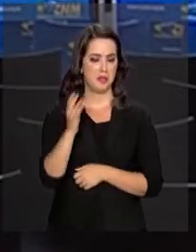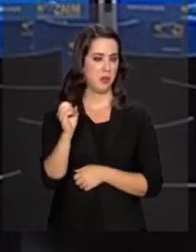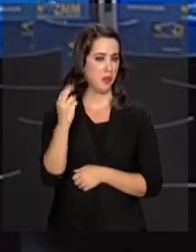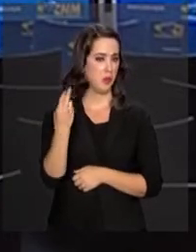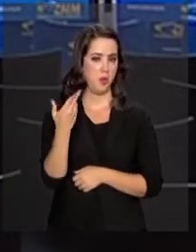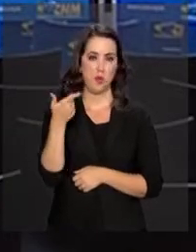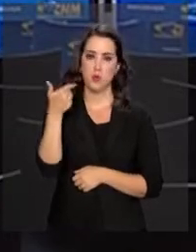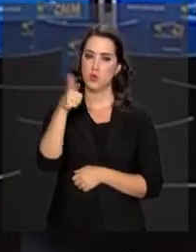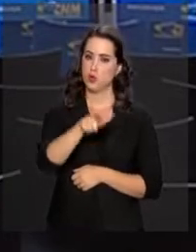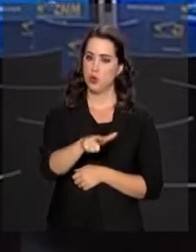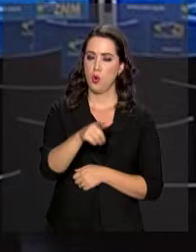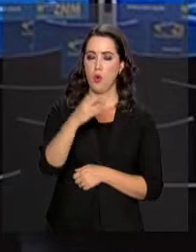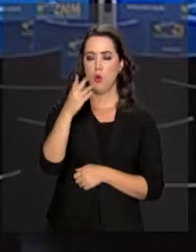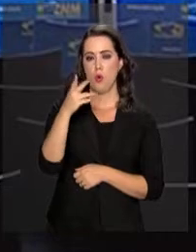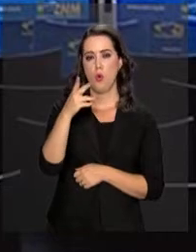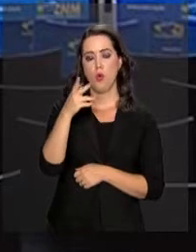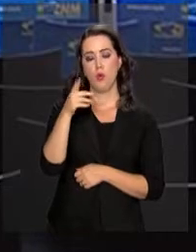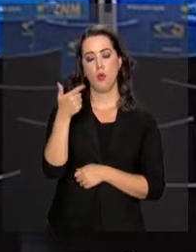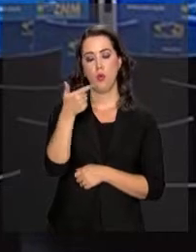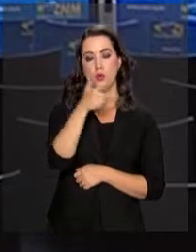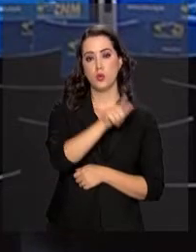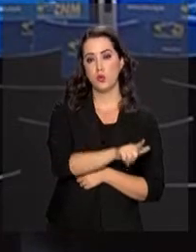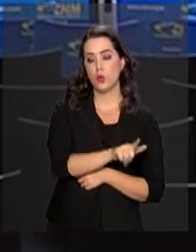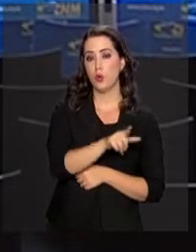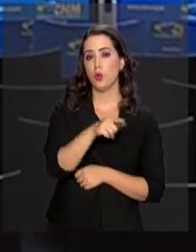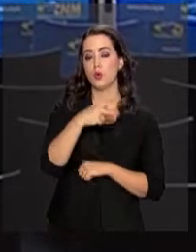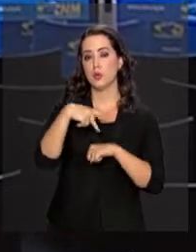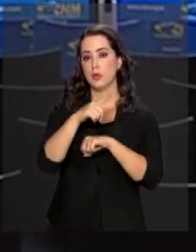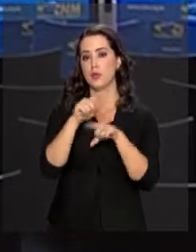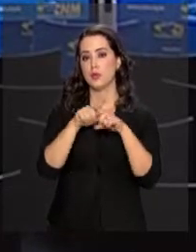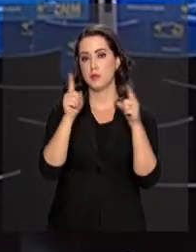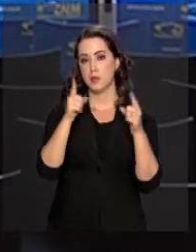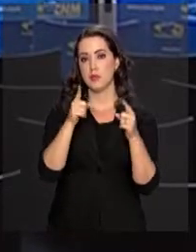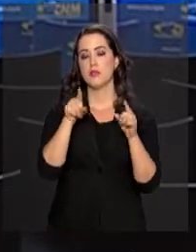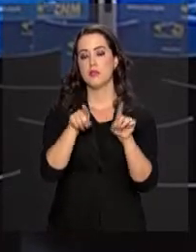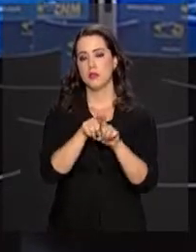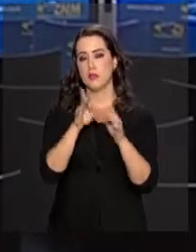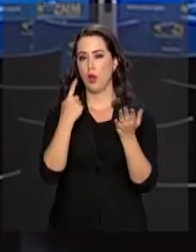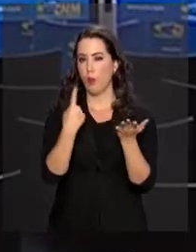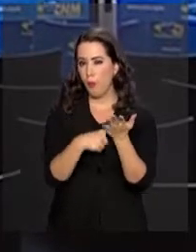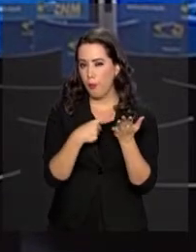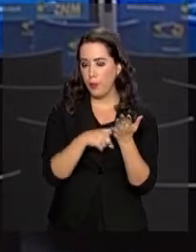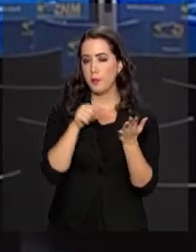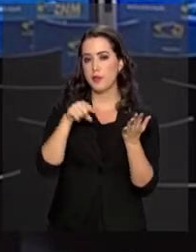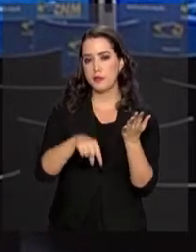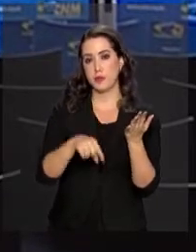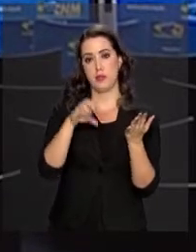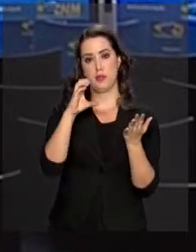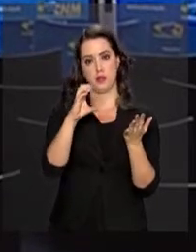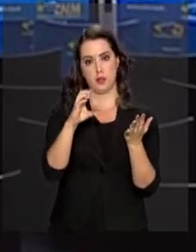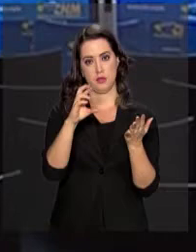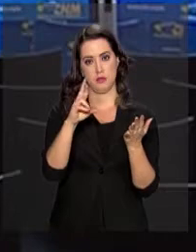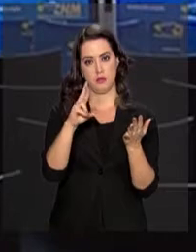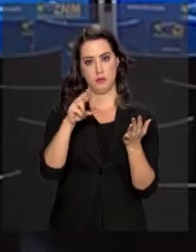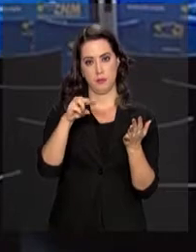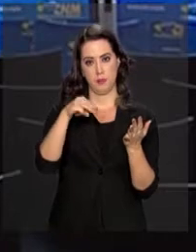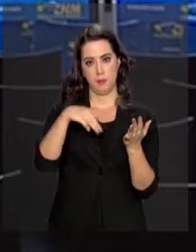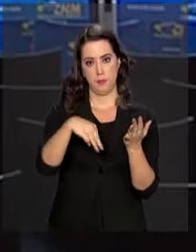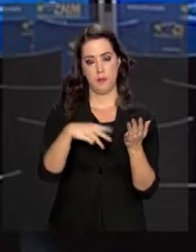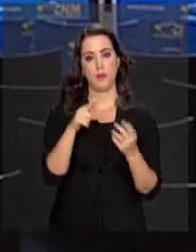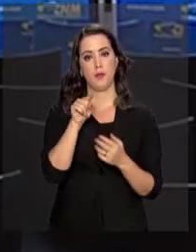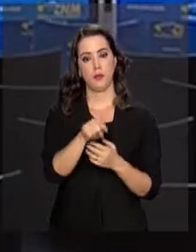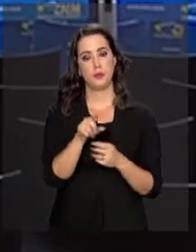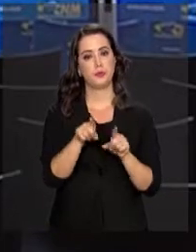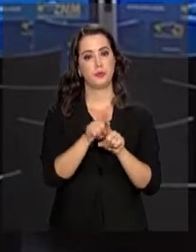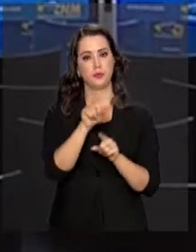que um com diploma aqui do brasil ou revalidado bom o ministro também afirmou que a determinação do presidente michel temer é